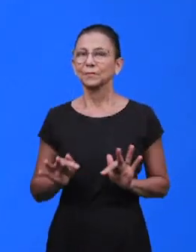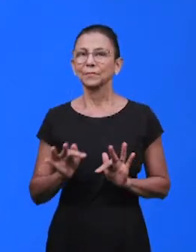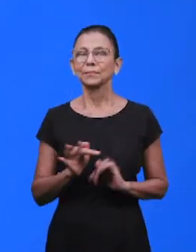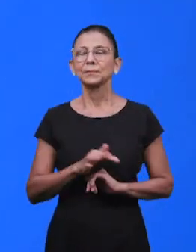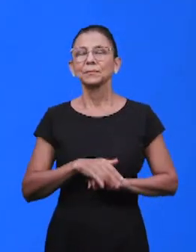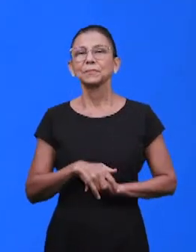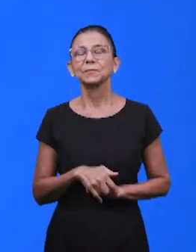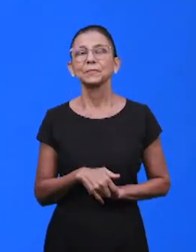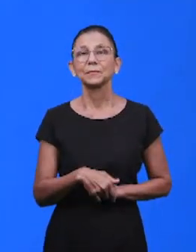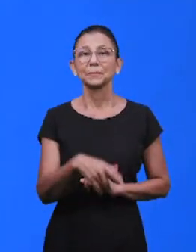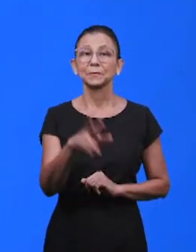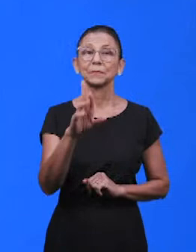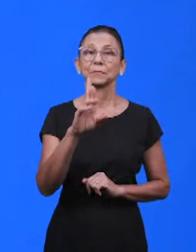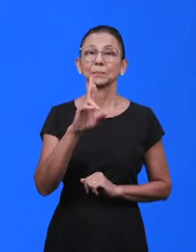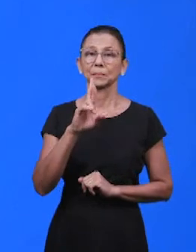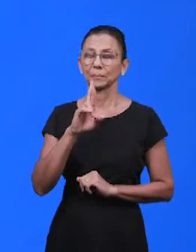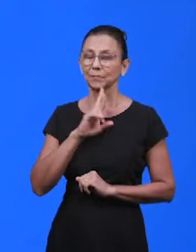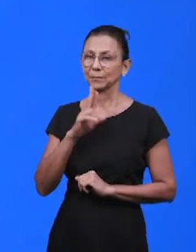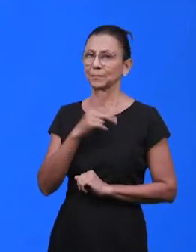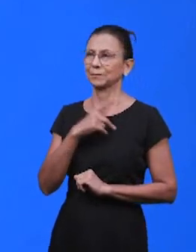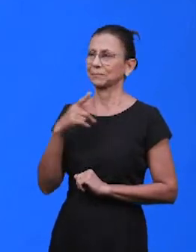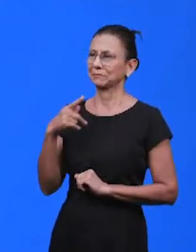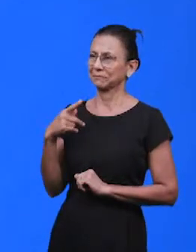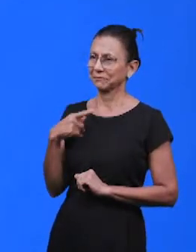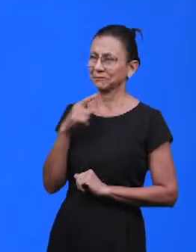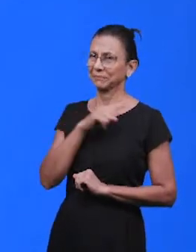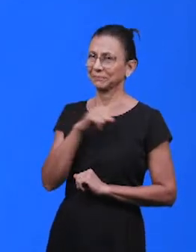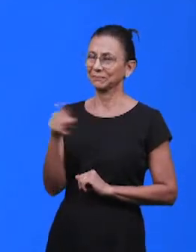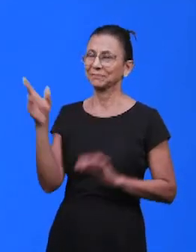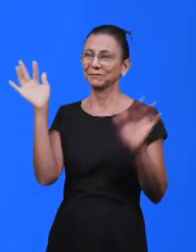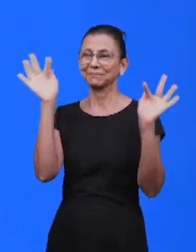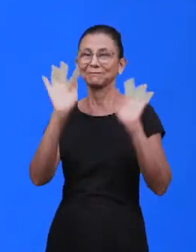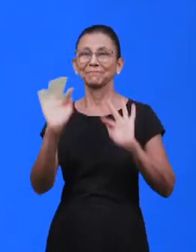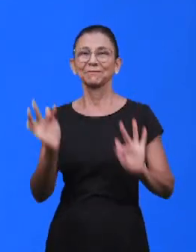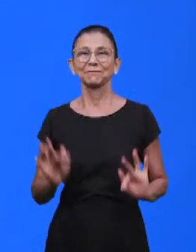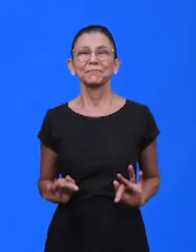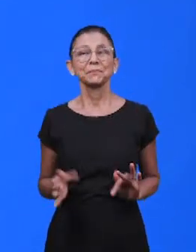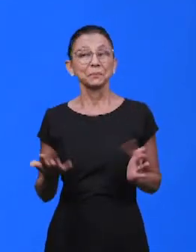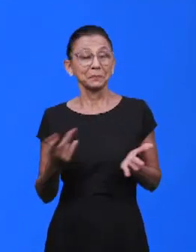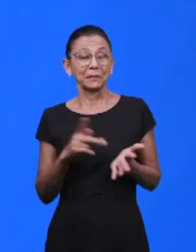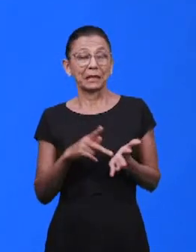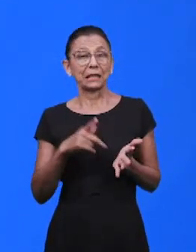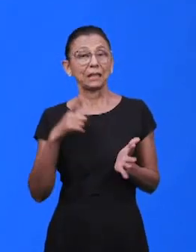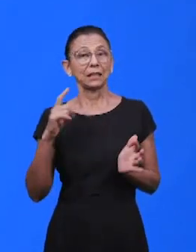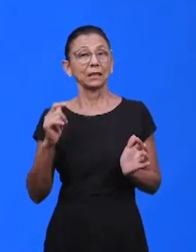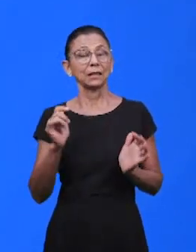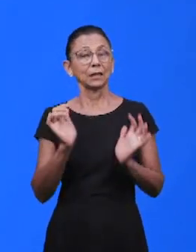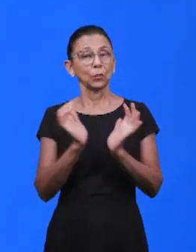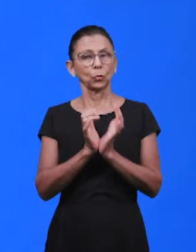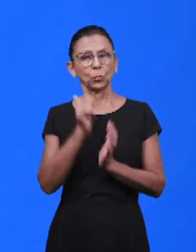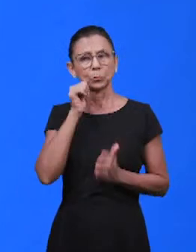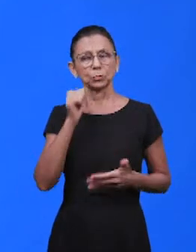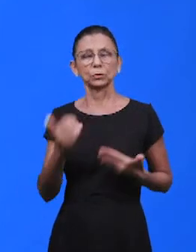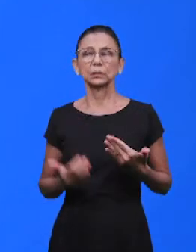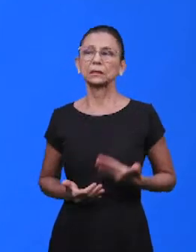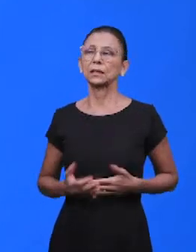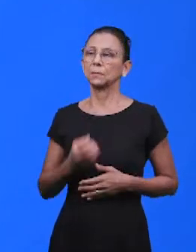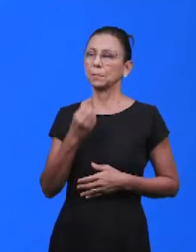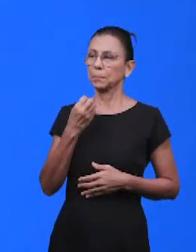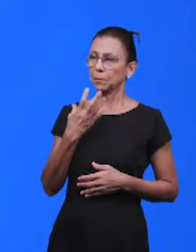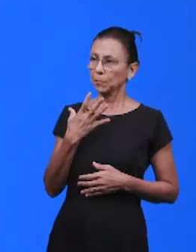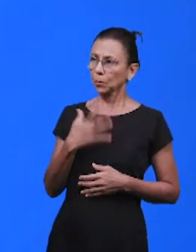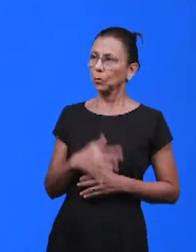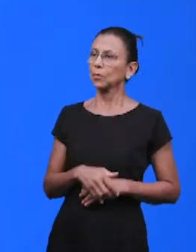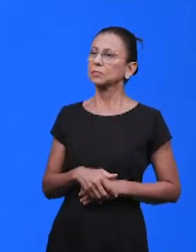vocês deve ser um pastor muito felizardo, né? Porque ter um grupo de irmãs assim vale a pena. Glória a Jesus por